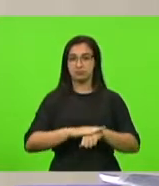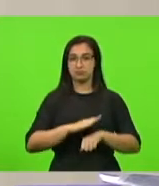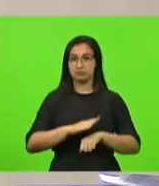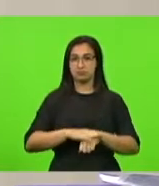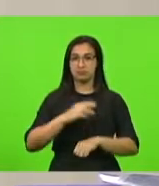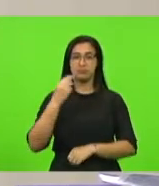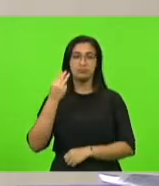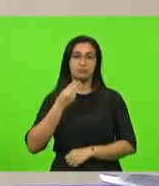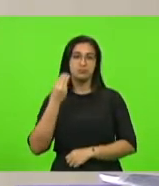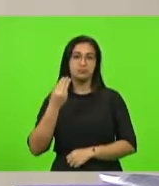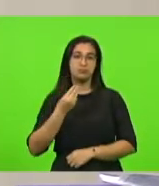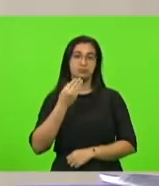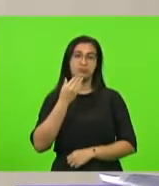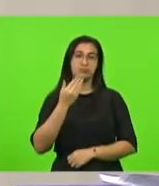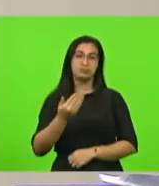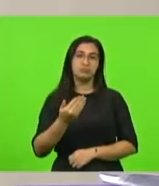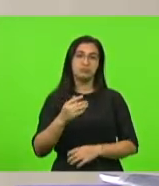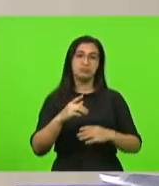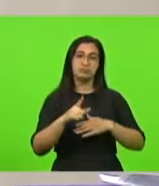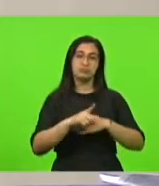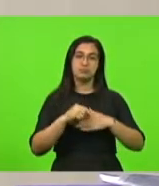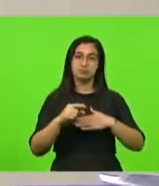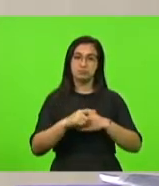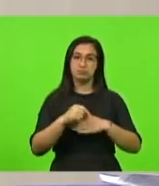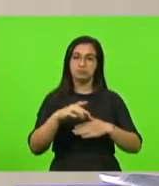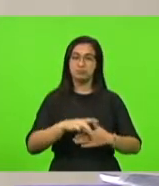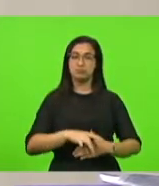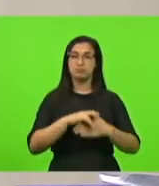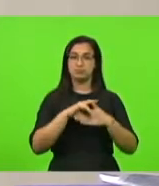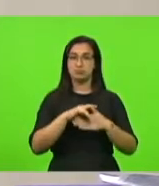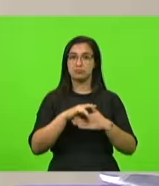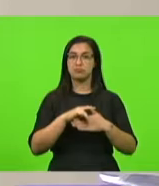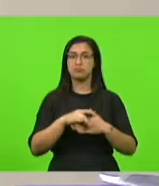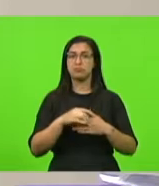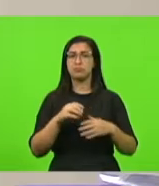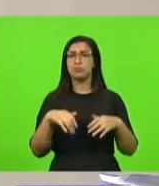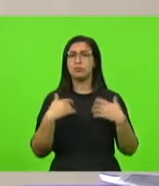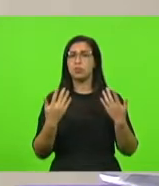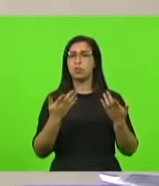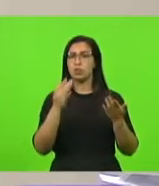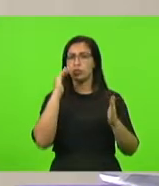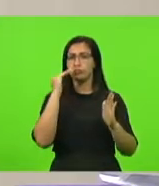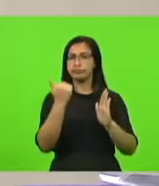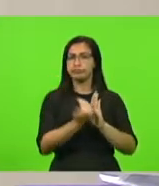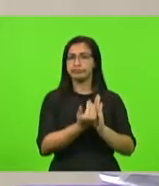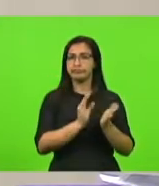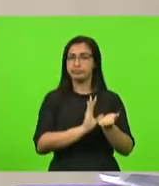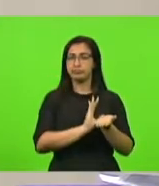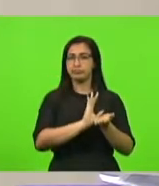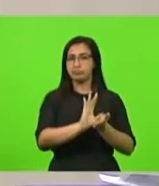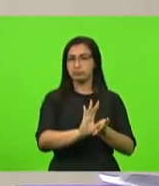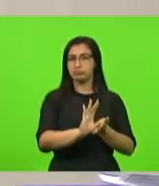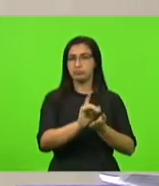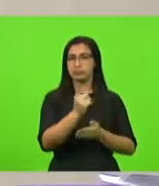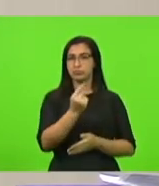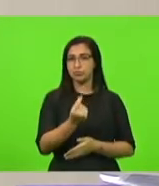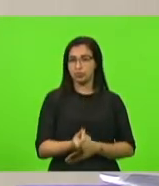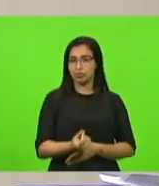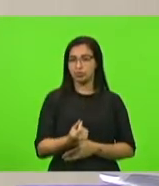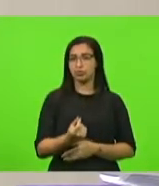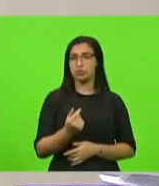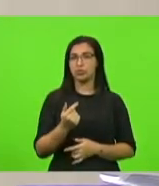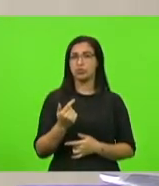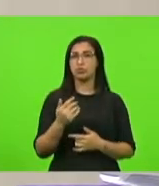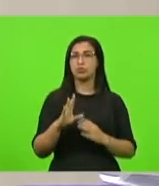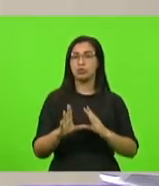Machado, solicitando ao chefe da Casa Civil informações acerca do quando será cumprida a destinação do recurso extra para atendimento das